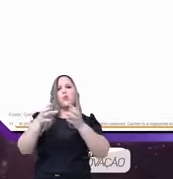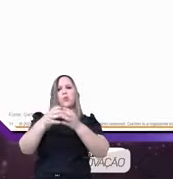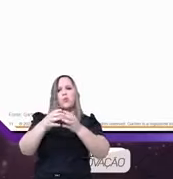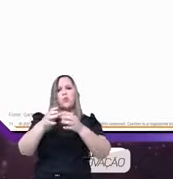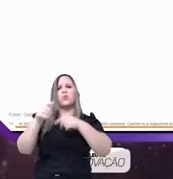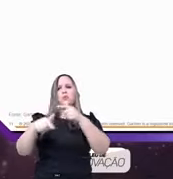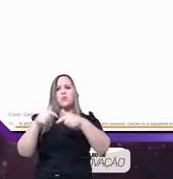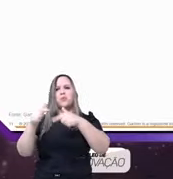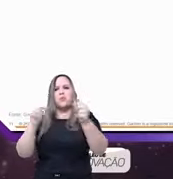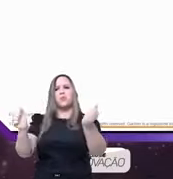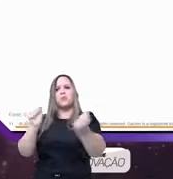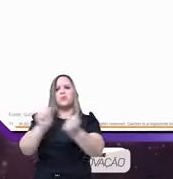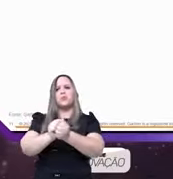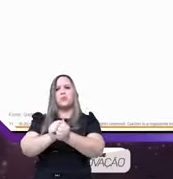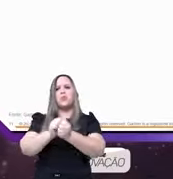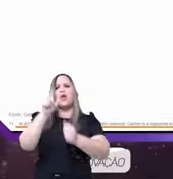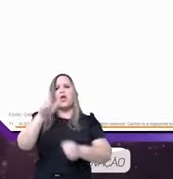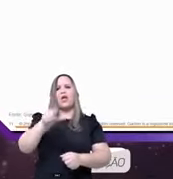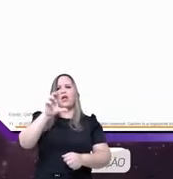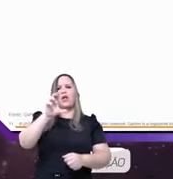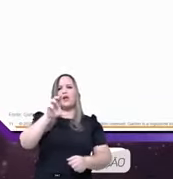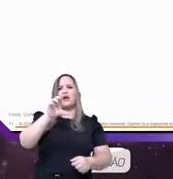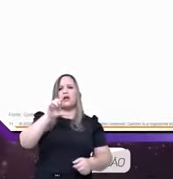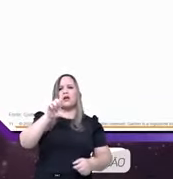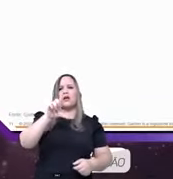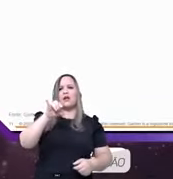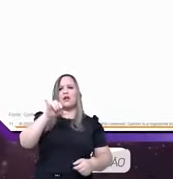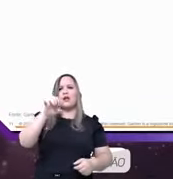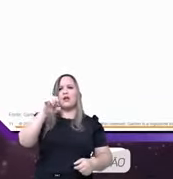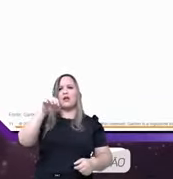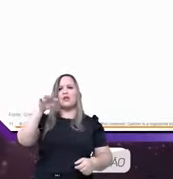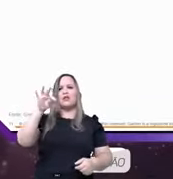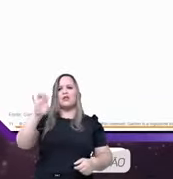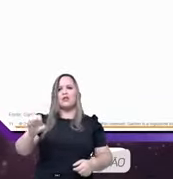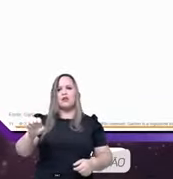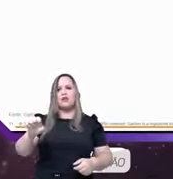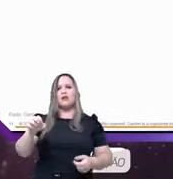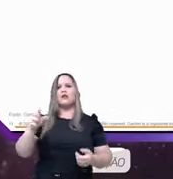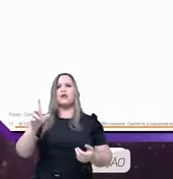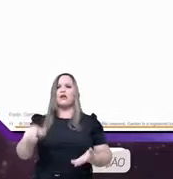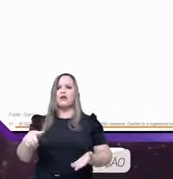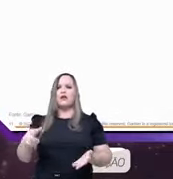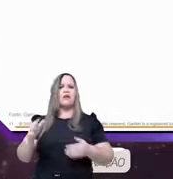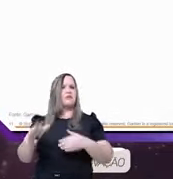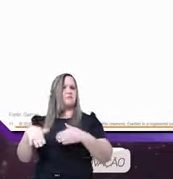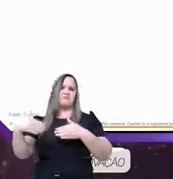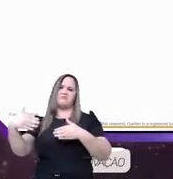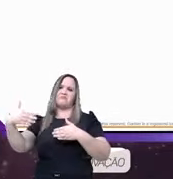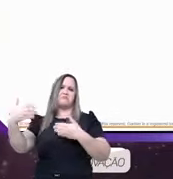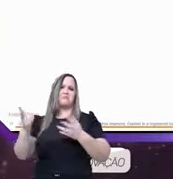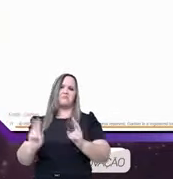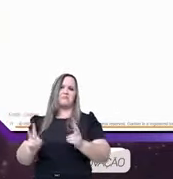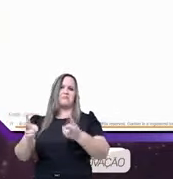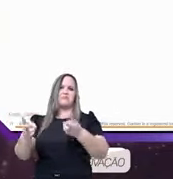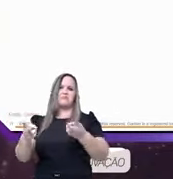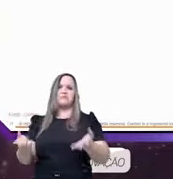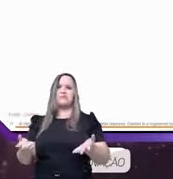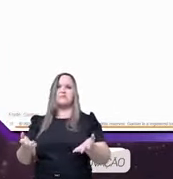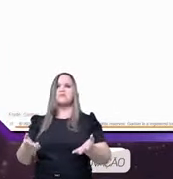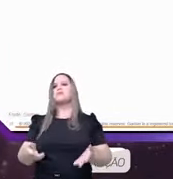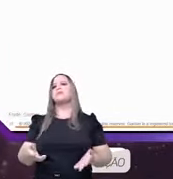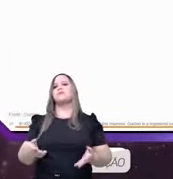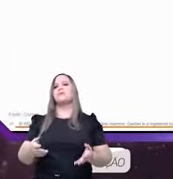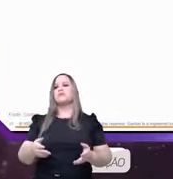dele. Para o magistrado, é a sociedade. E assim por diante. Então, ter propriedade, estabelecer